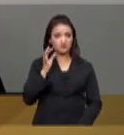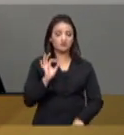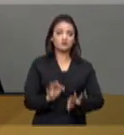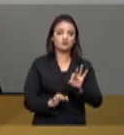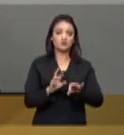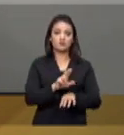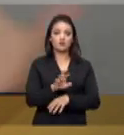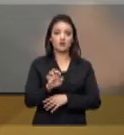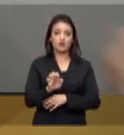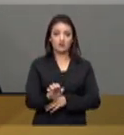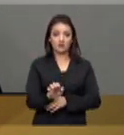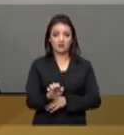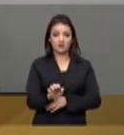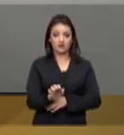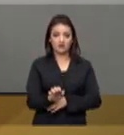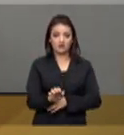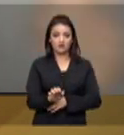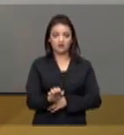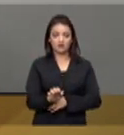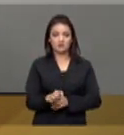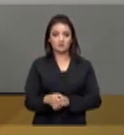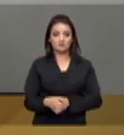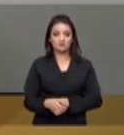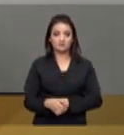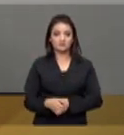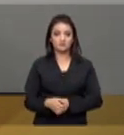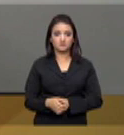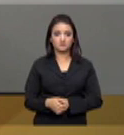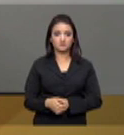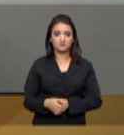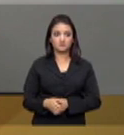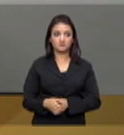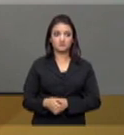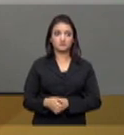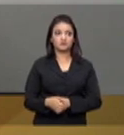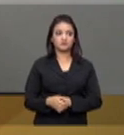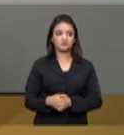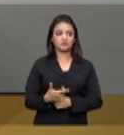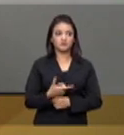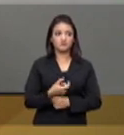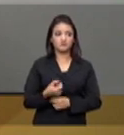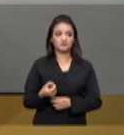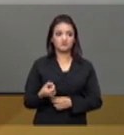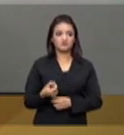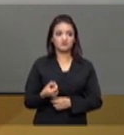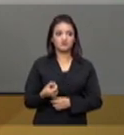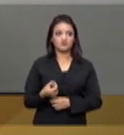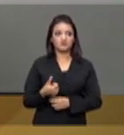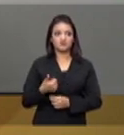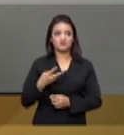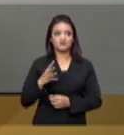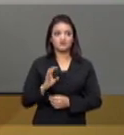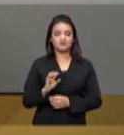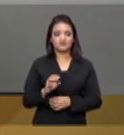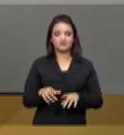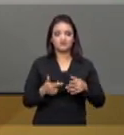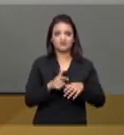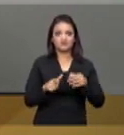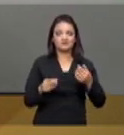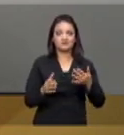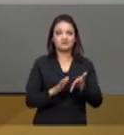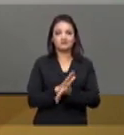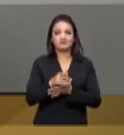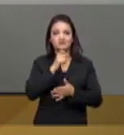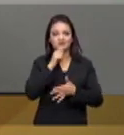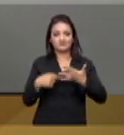recurso extraordinário, estava se referindo àquele de 2014, sem lhe atribuir caráter de repercussão